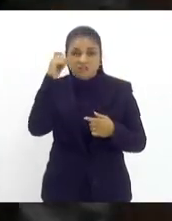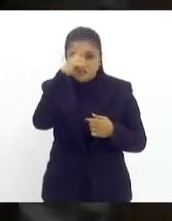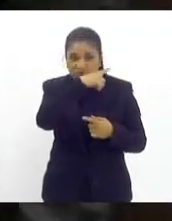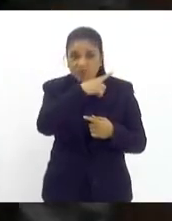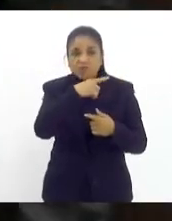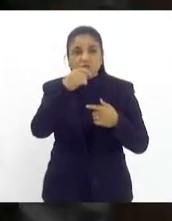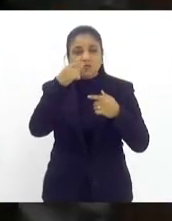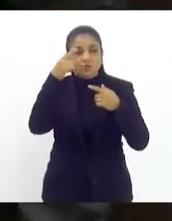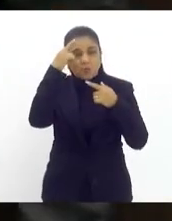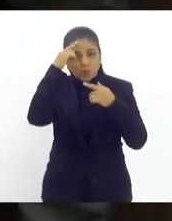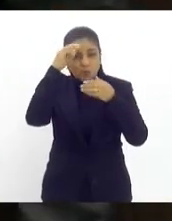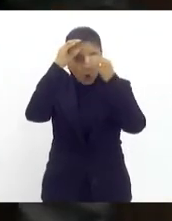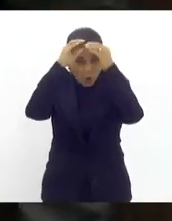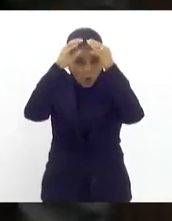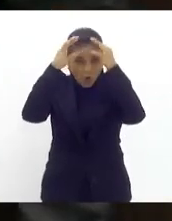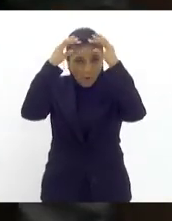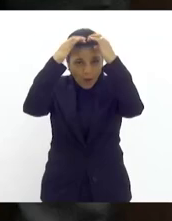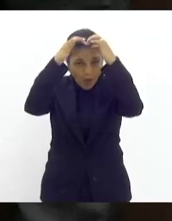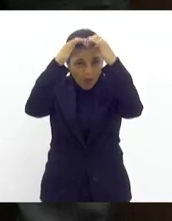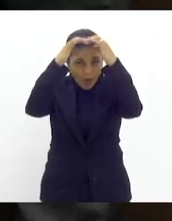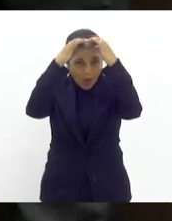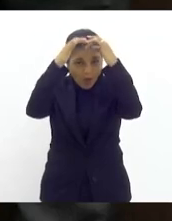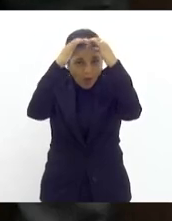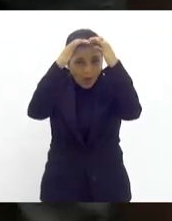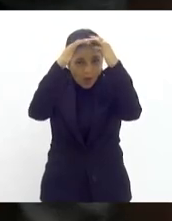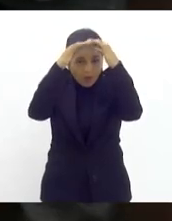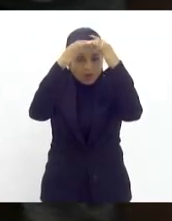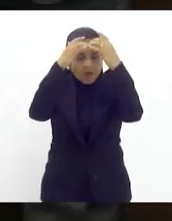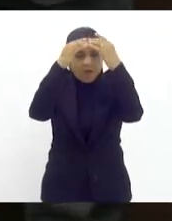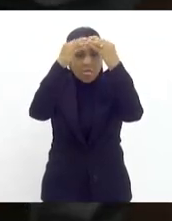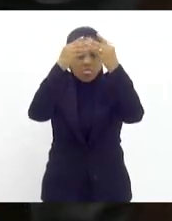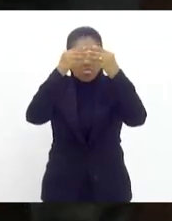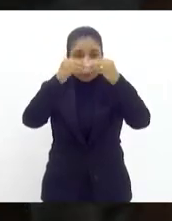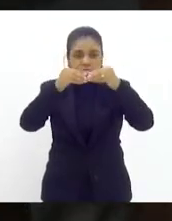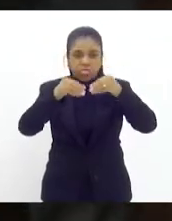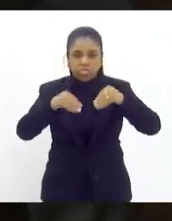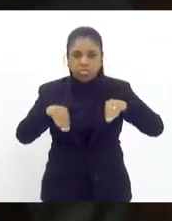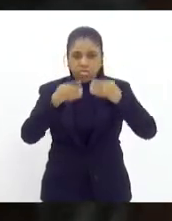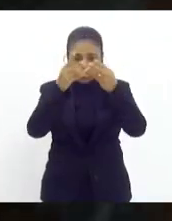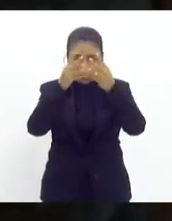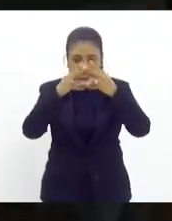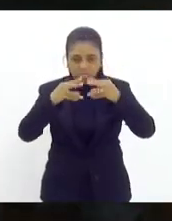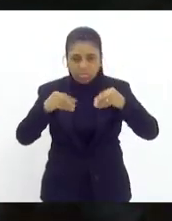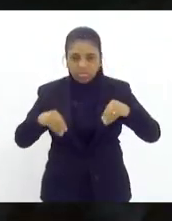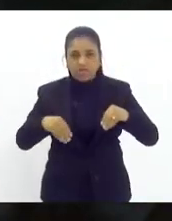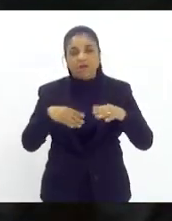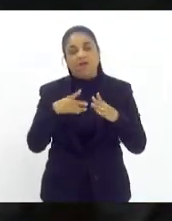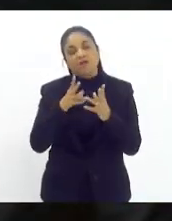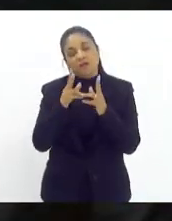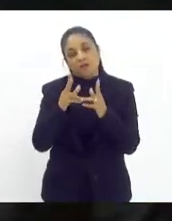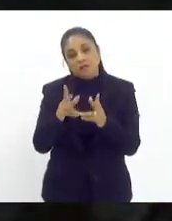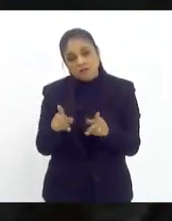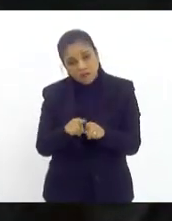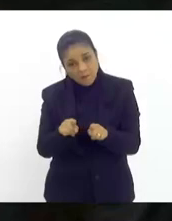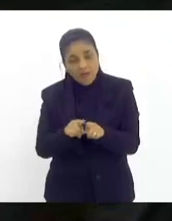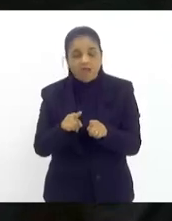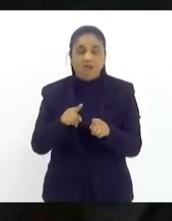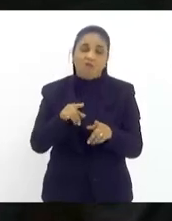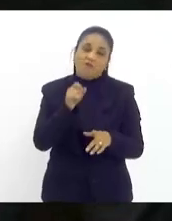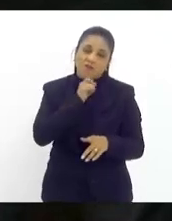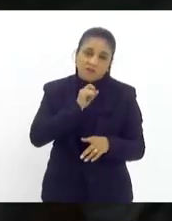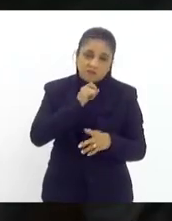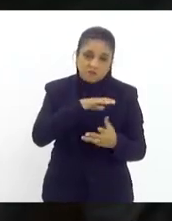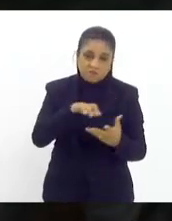cognitiva para além do que você poderia esperar do envelhecimento normal Então ela afeta a memória pensamento